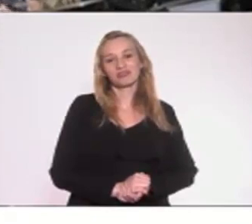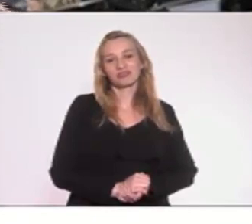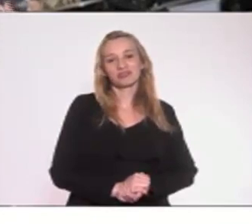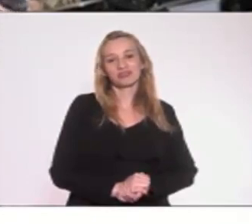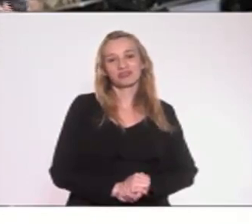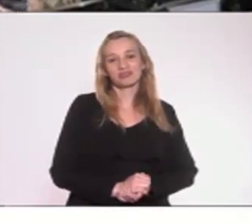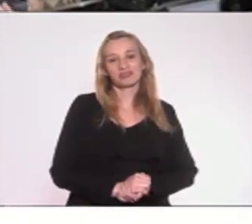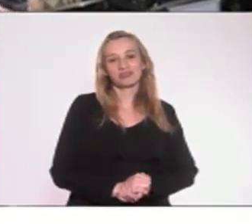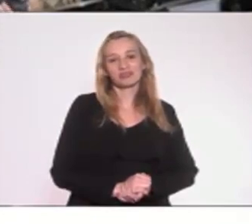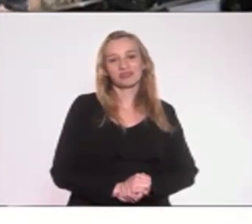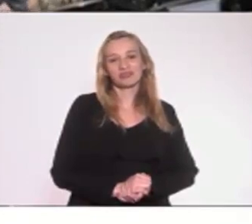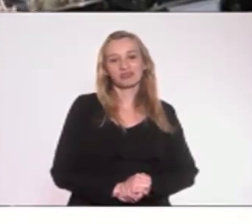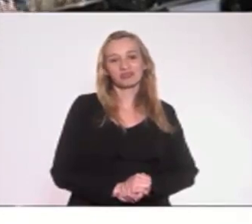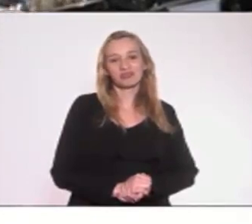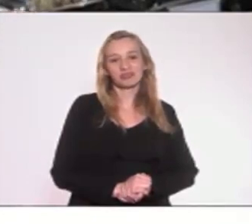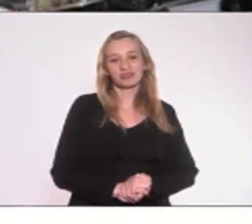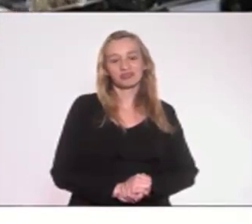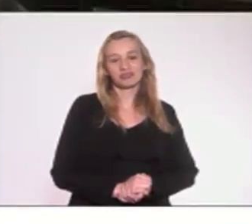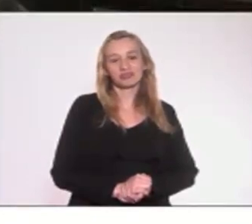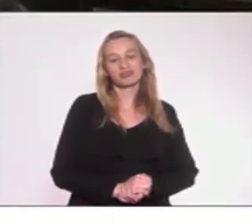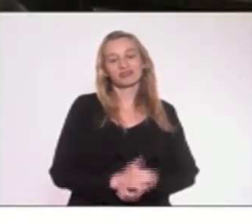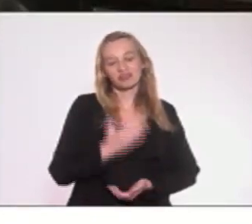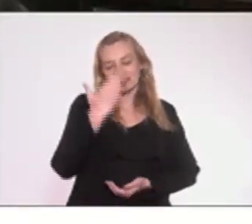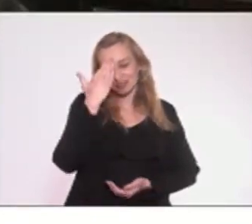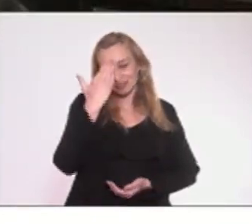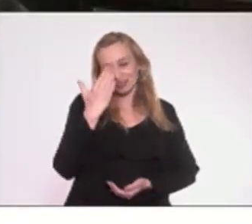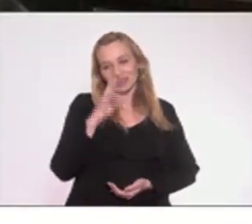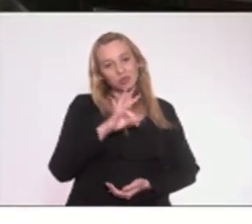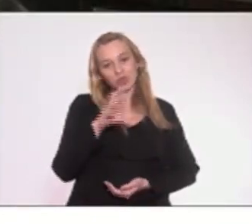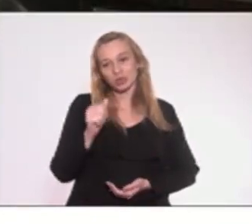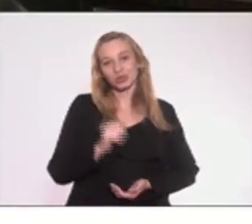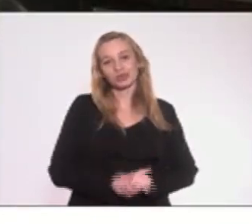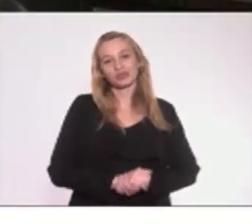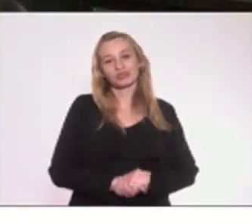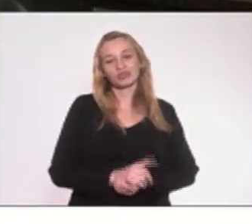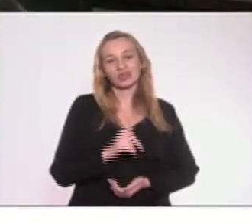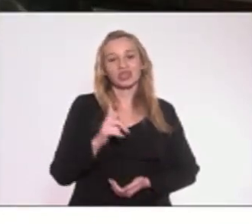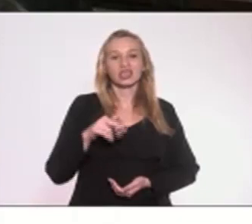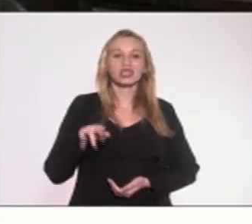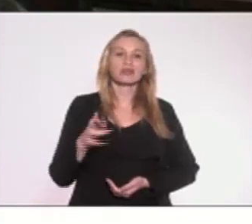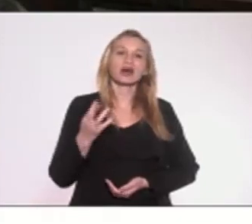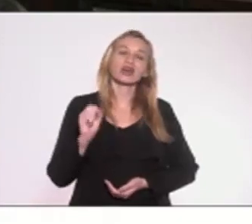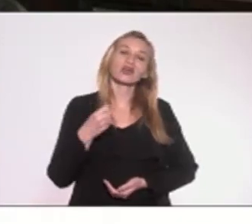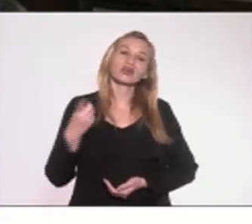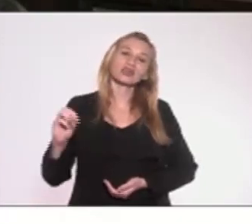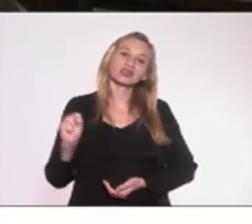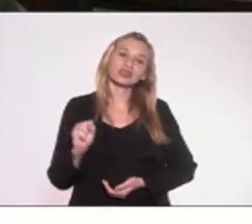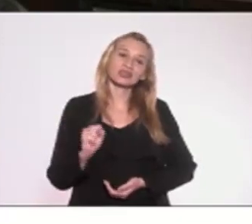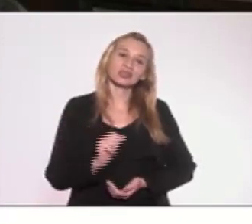Muito obrigado por tudo. Guimarães, Tamo junto.